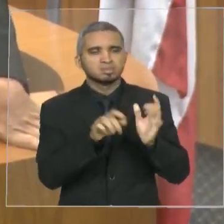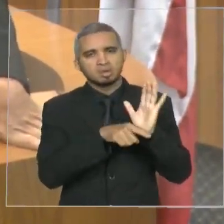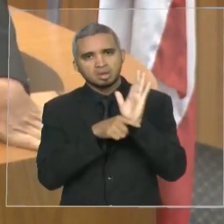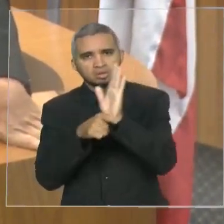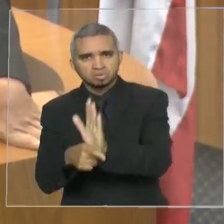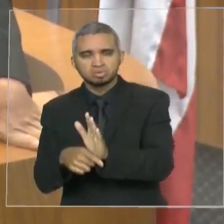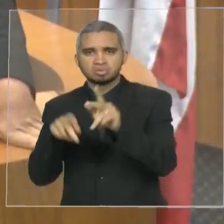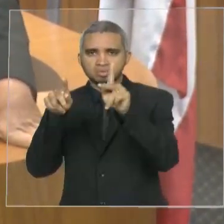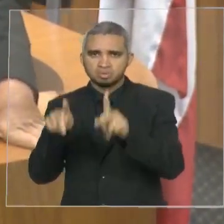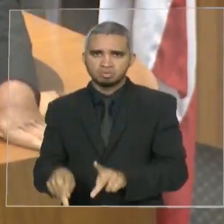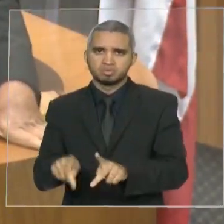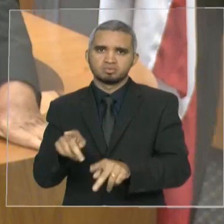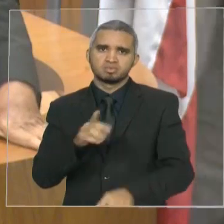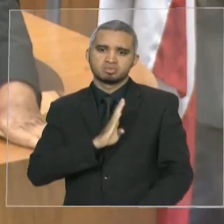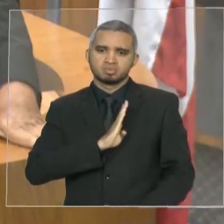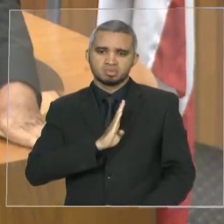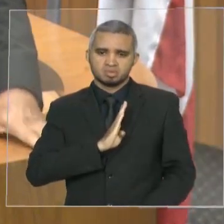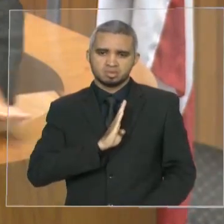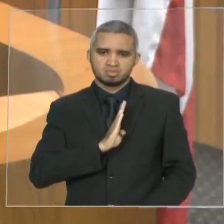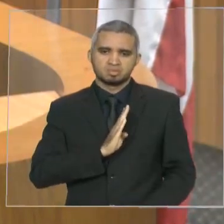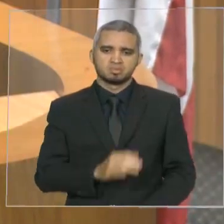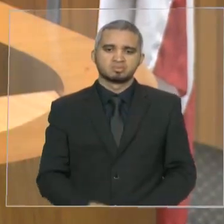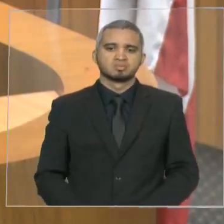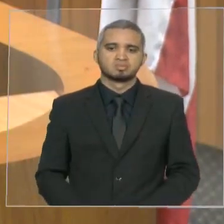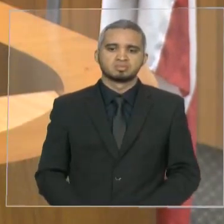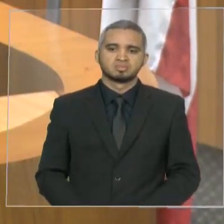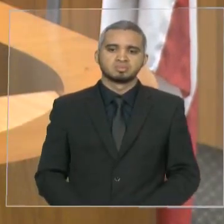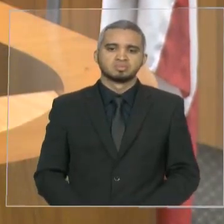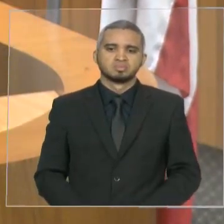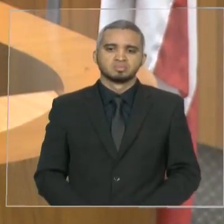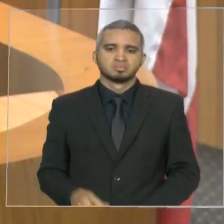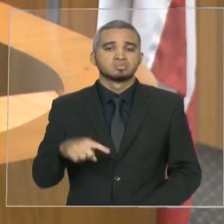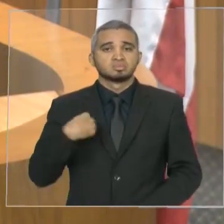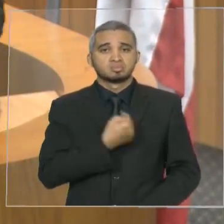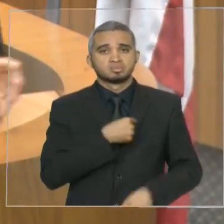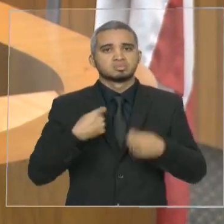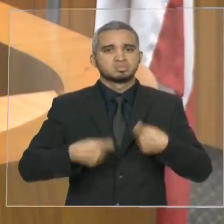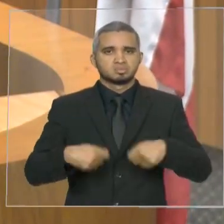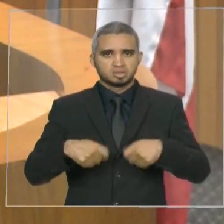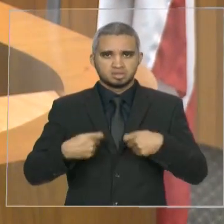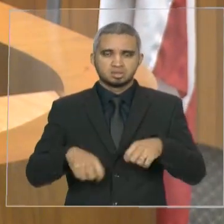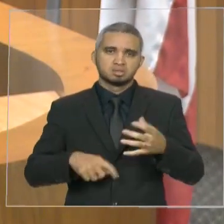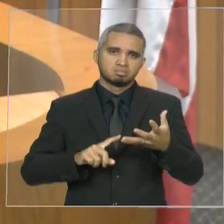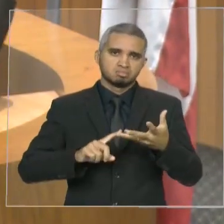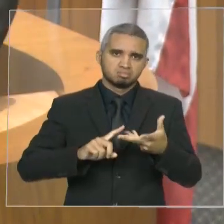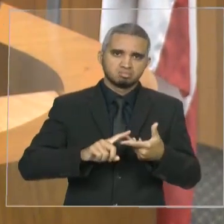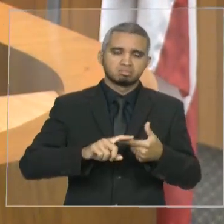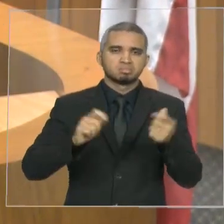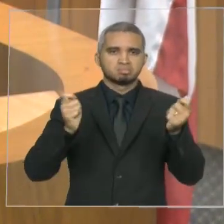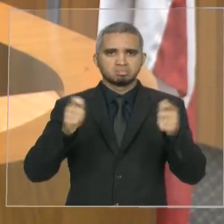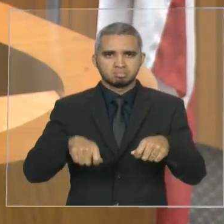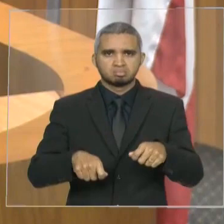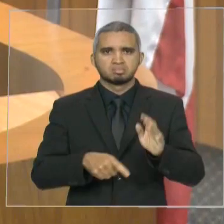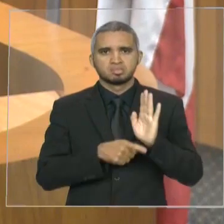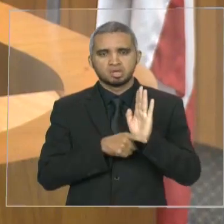drasticamente com essas enchentes. E que a gente precisa, de todas as formas, dar